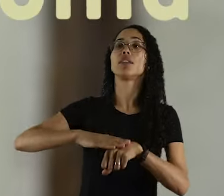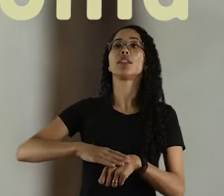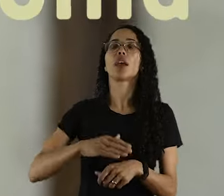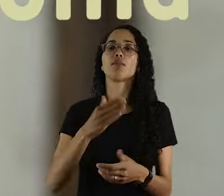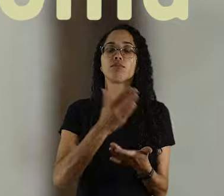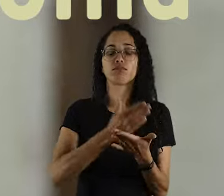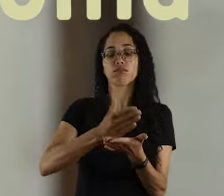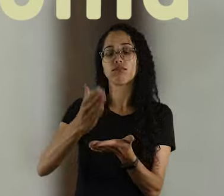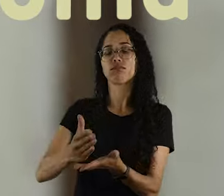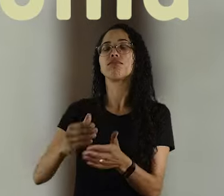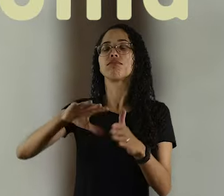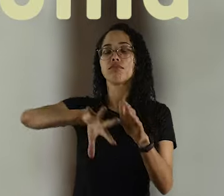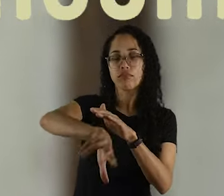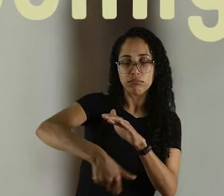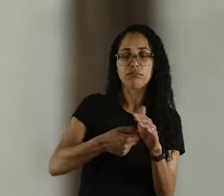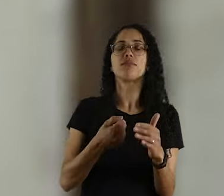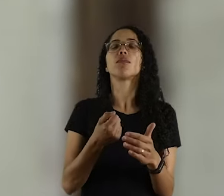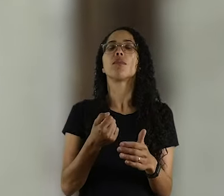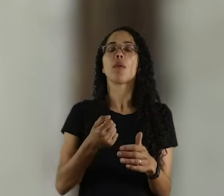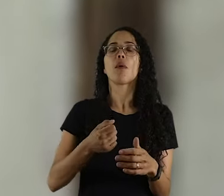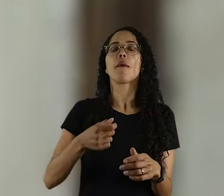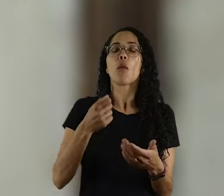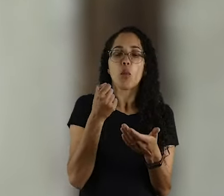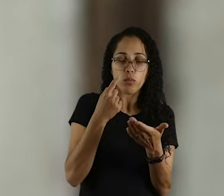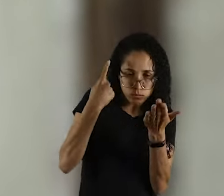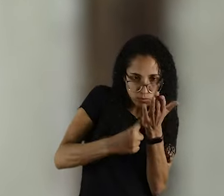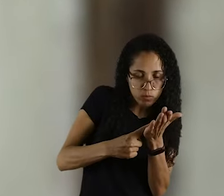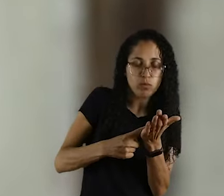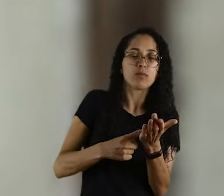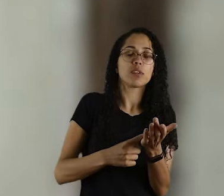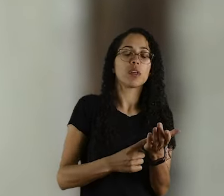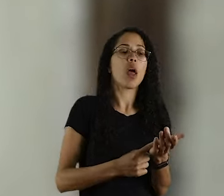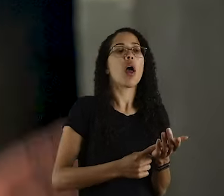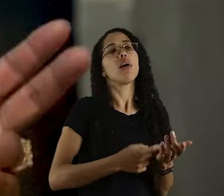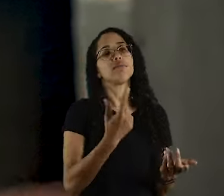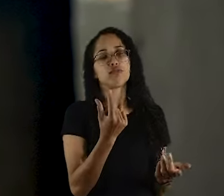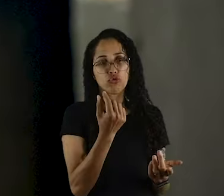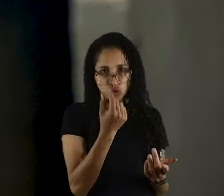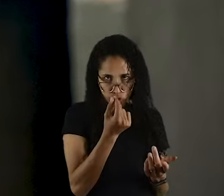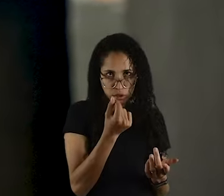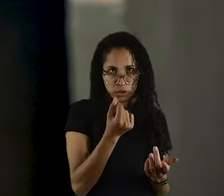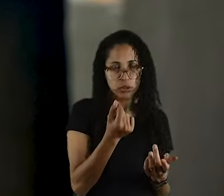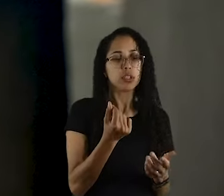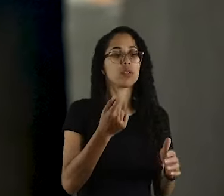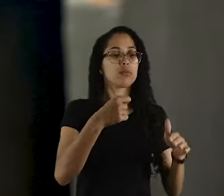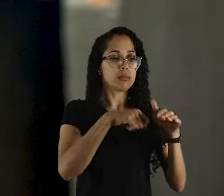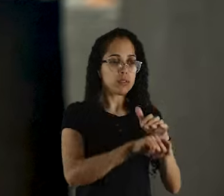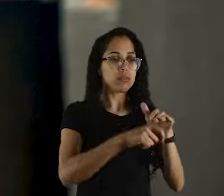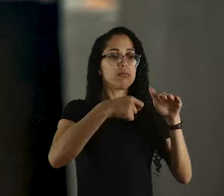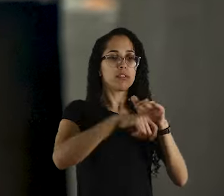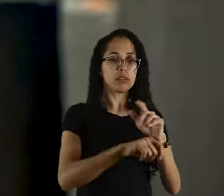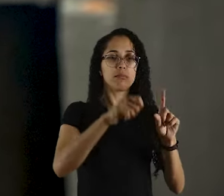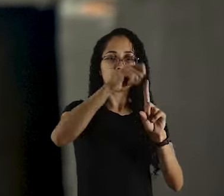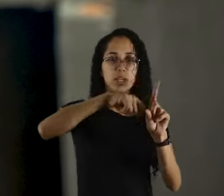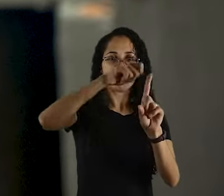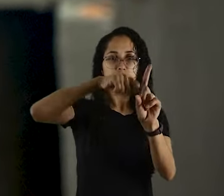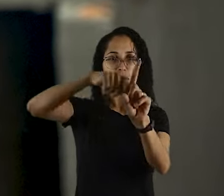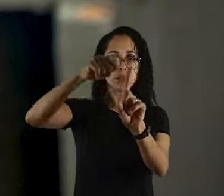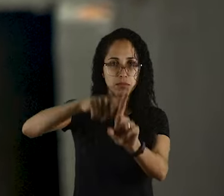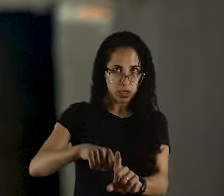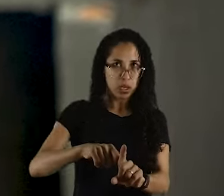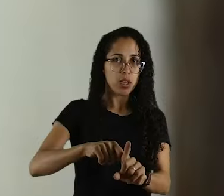comigo mesmo. Vou ter o compromisso de deixar todo mês uma quantia X e fazer um levantamento de quantos meses eu consigo